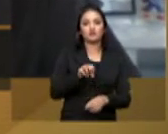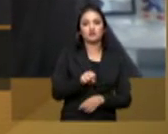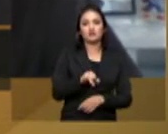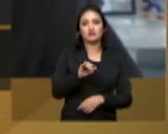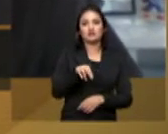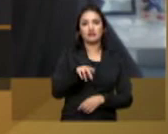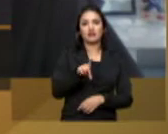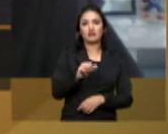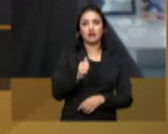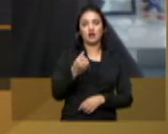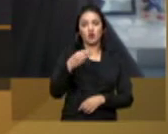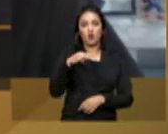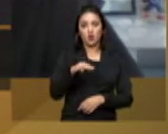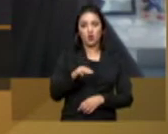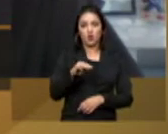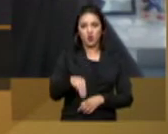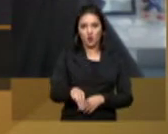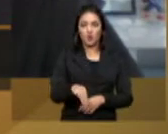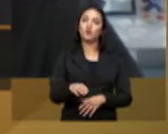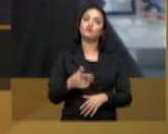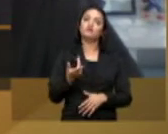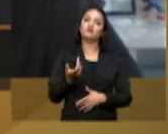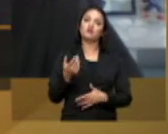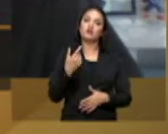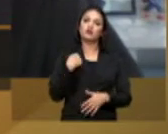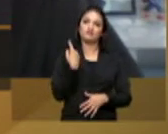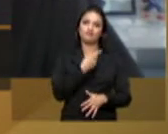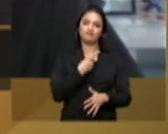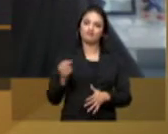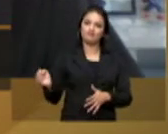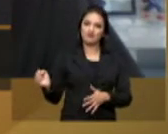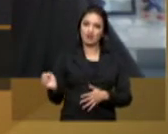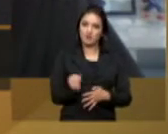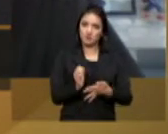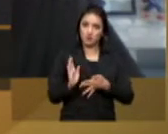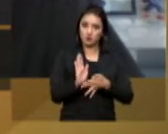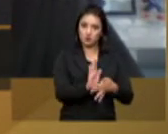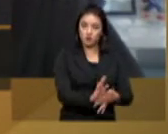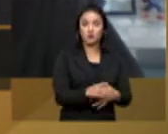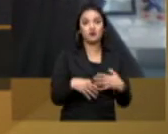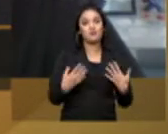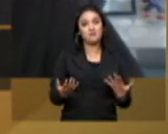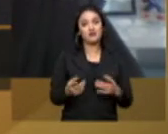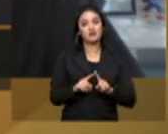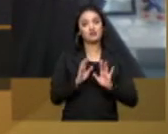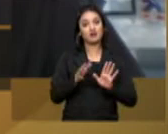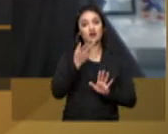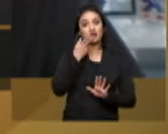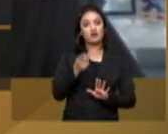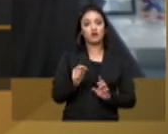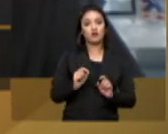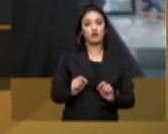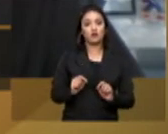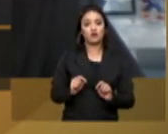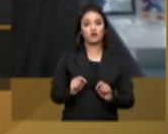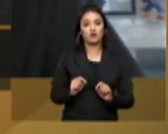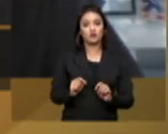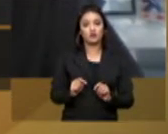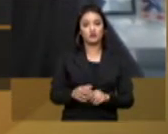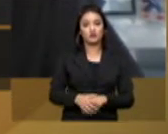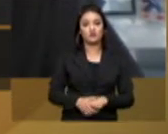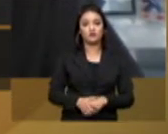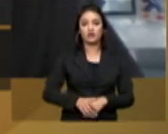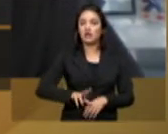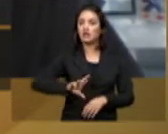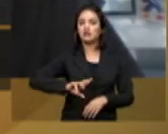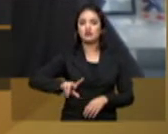Amicus Curiae, e gostaríamos já de deixar ressaltado que nem todos os contribuintes são a favor